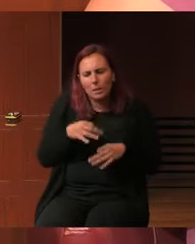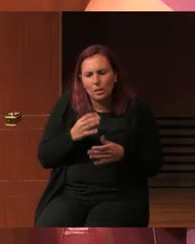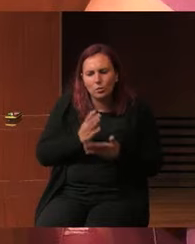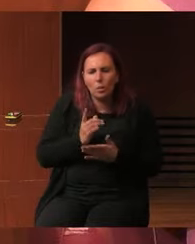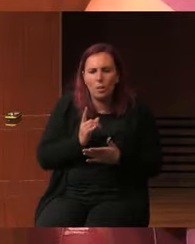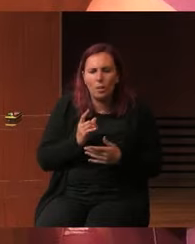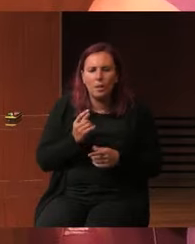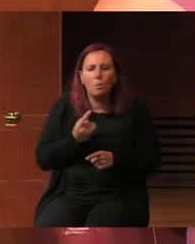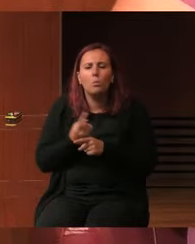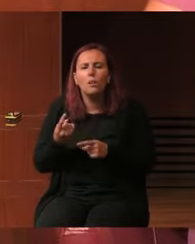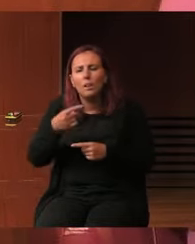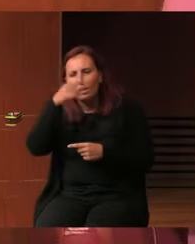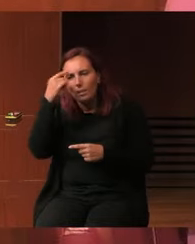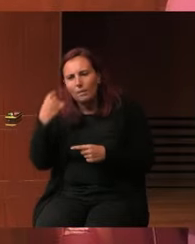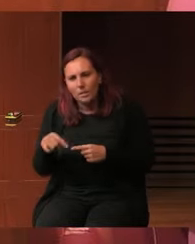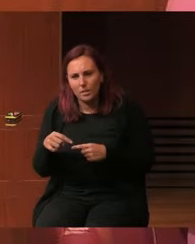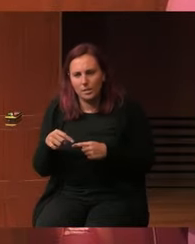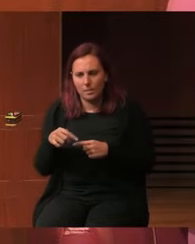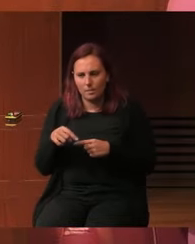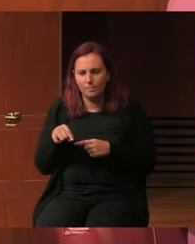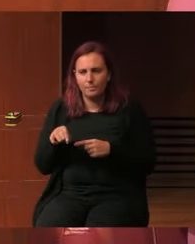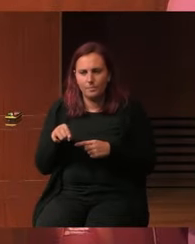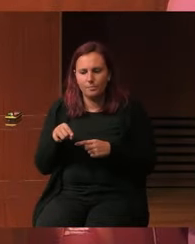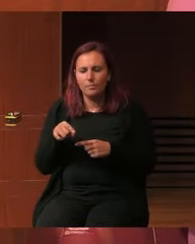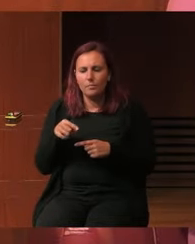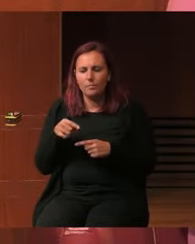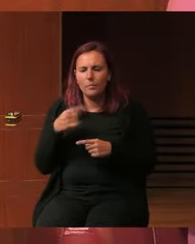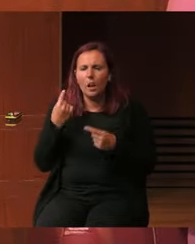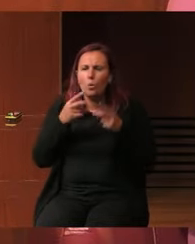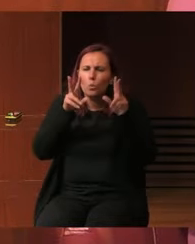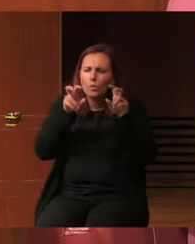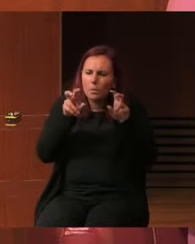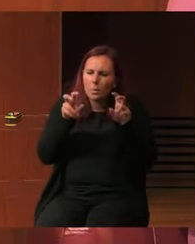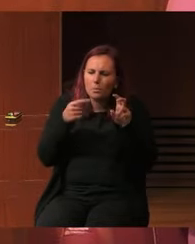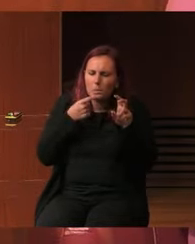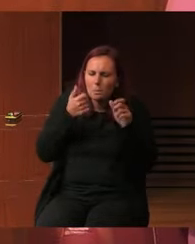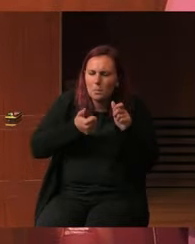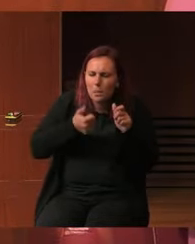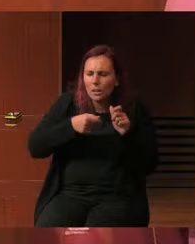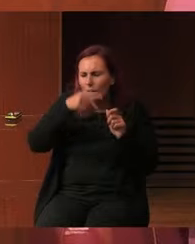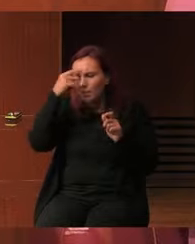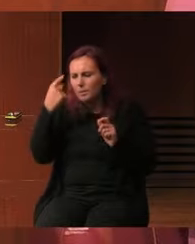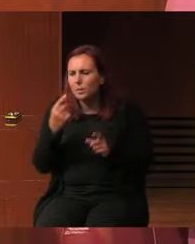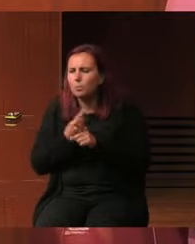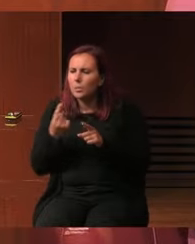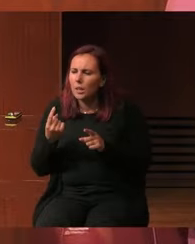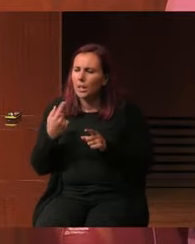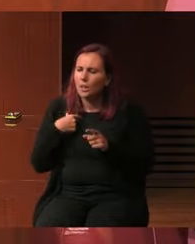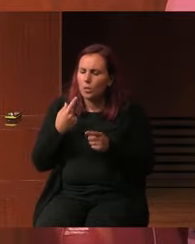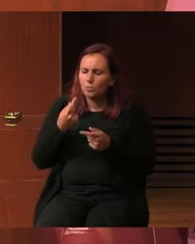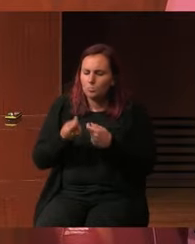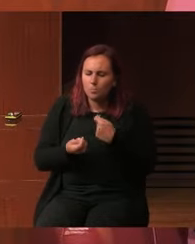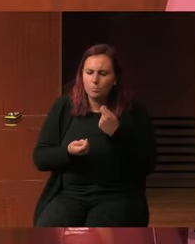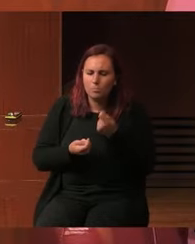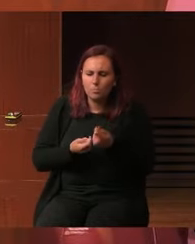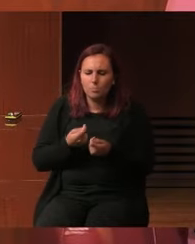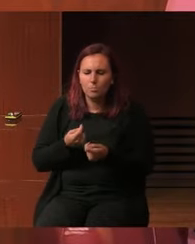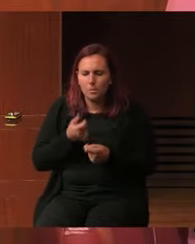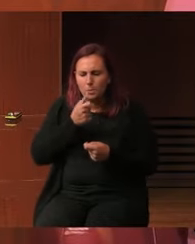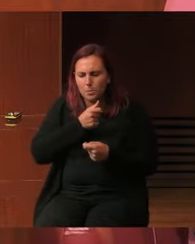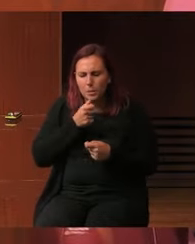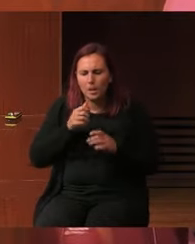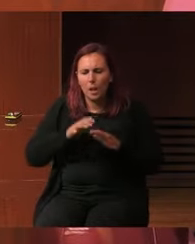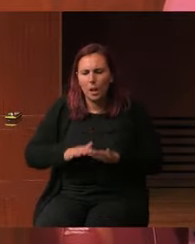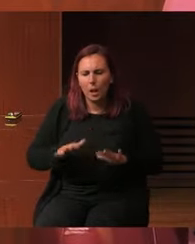tão difícil perceber-se mesmo algo ou um tema e porque é que é preciso nós mergulharmos nele com o tipo de paciência e de calma que